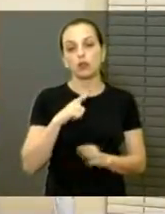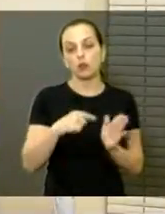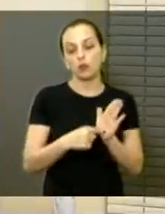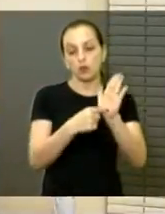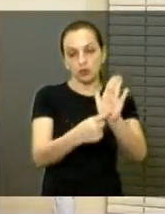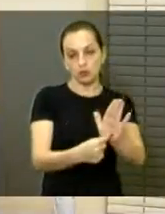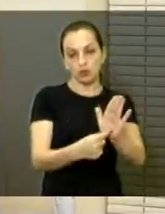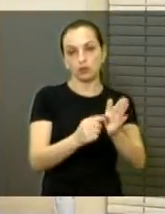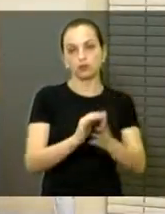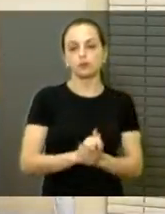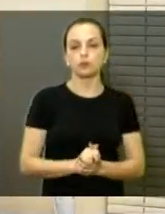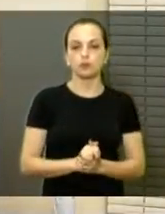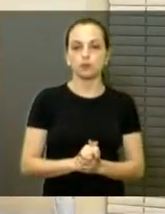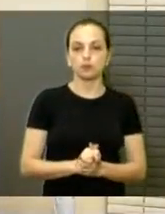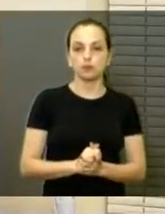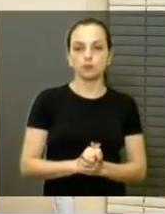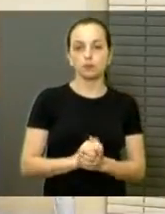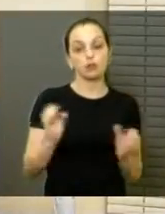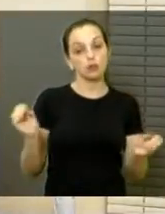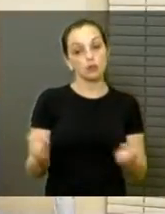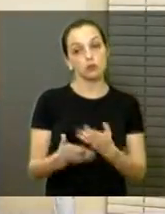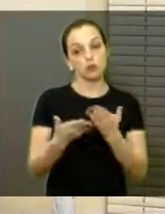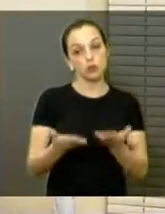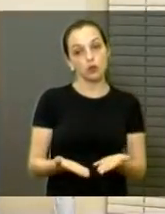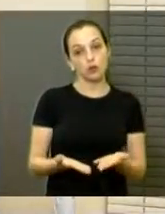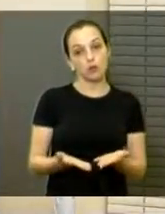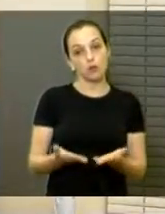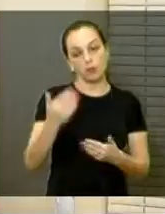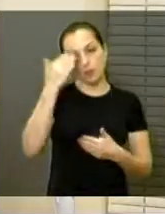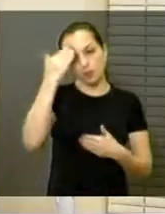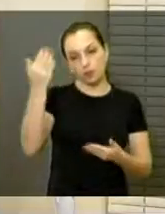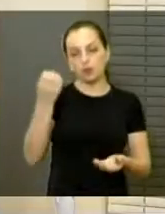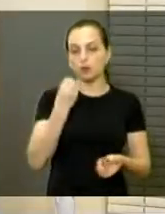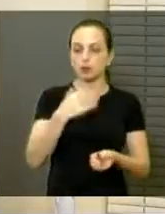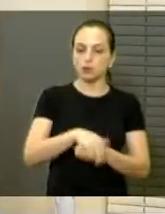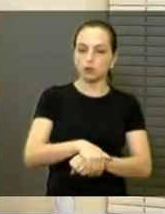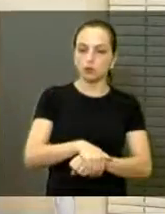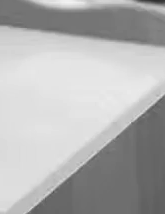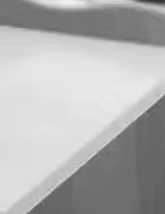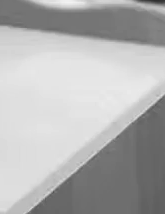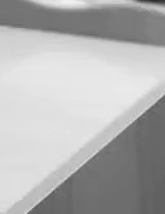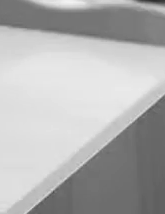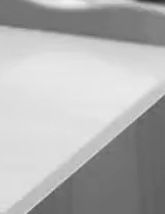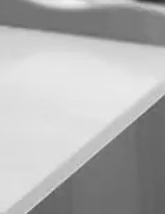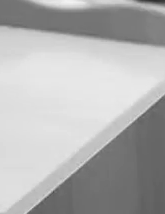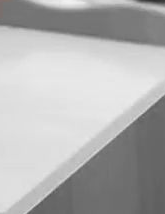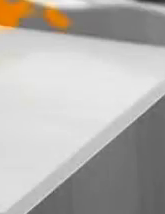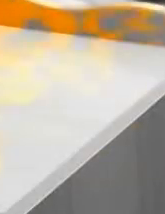apontados aí. Era só isso que eu tinha a dizer. Uma boa noite a todos vocês.